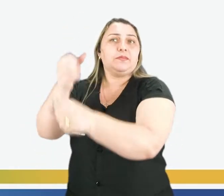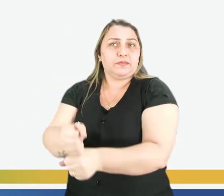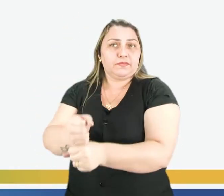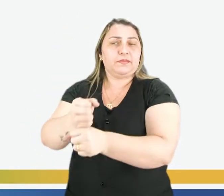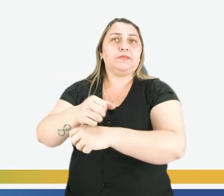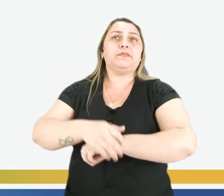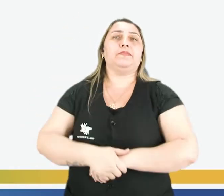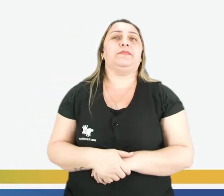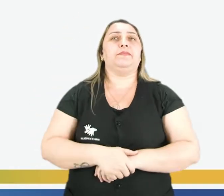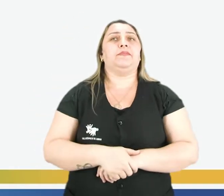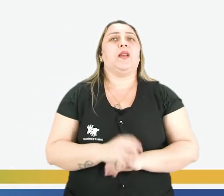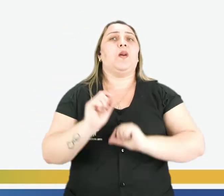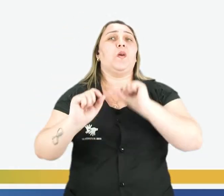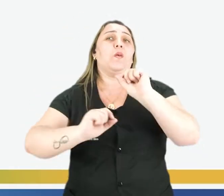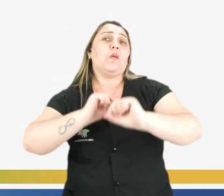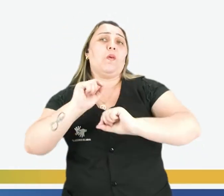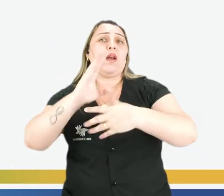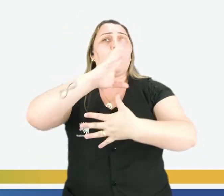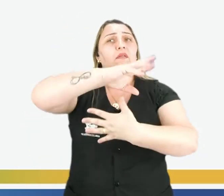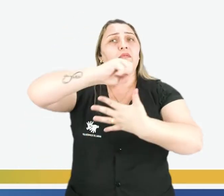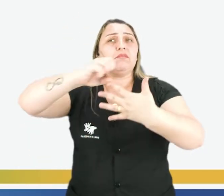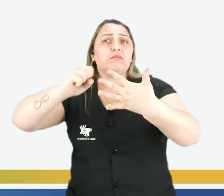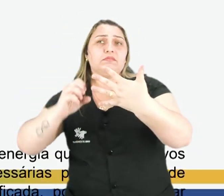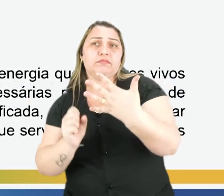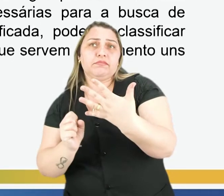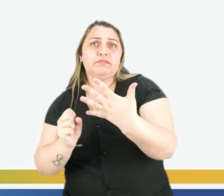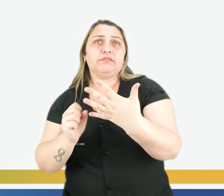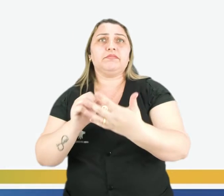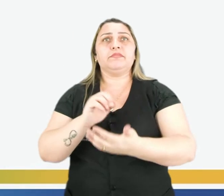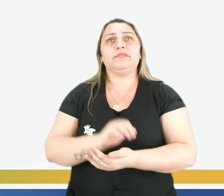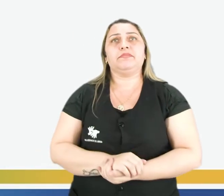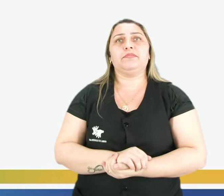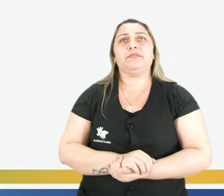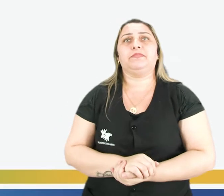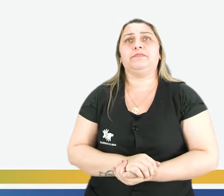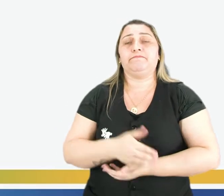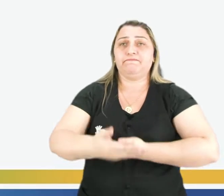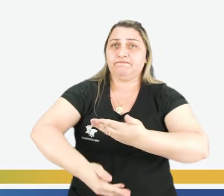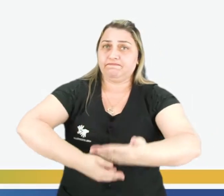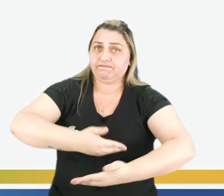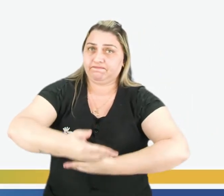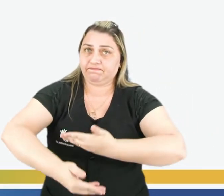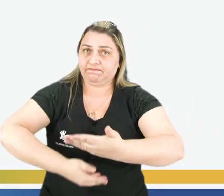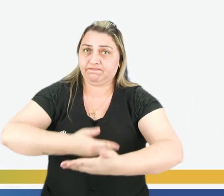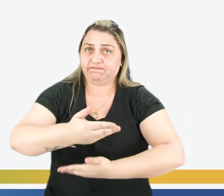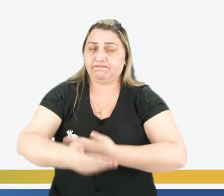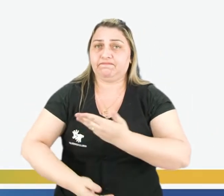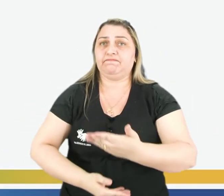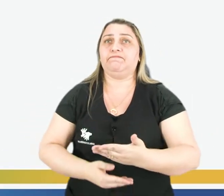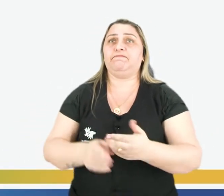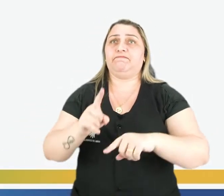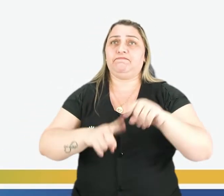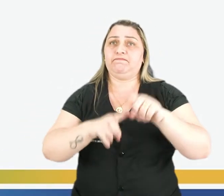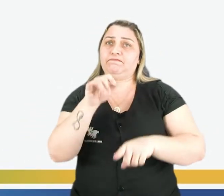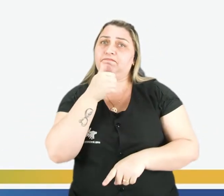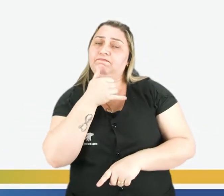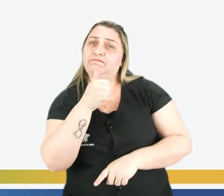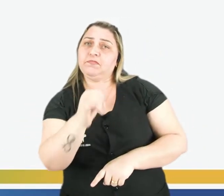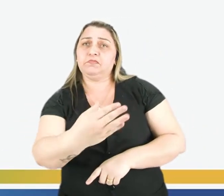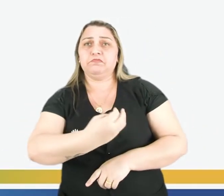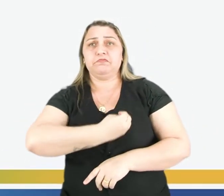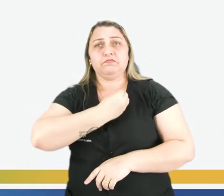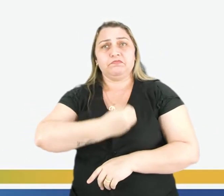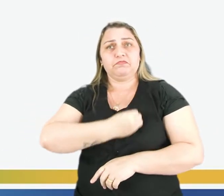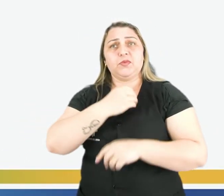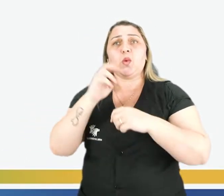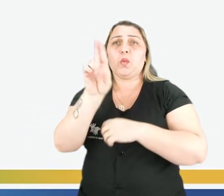Recapitulando, o que é uma cadeia alimentar? É a relação entre matéria e energia que os